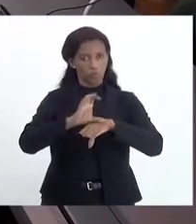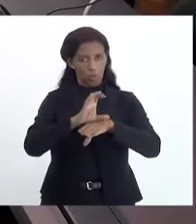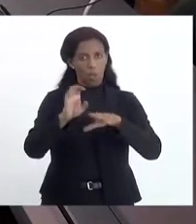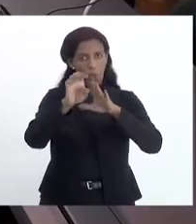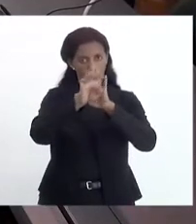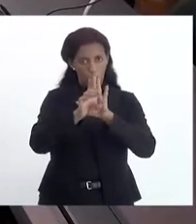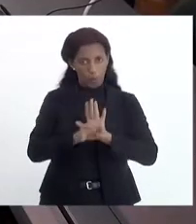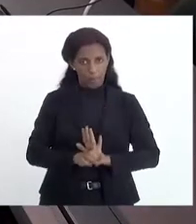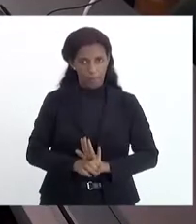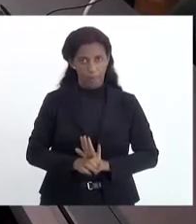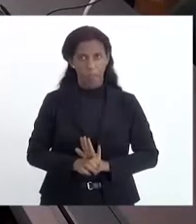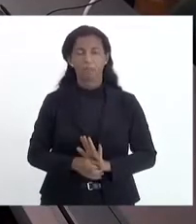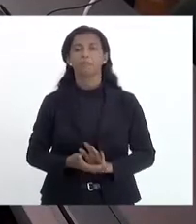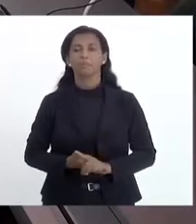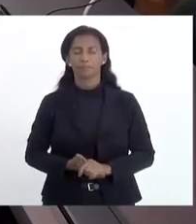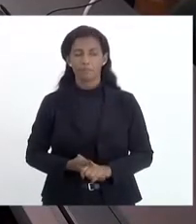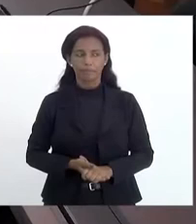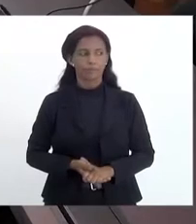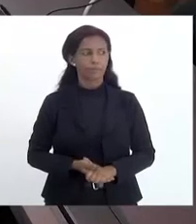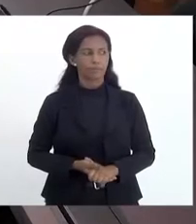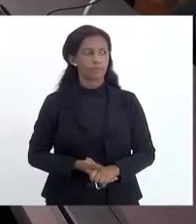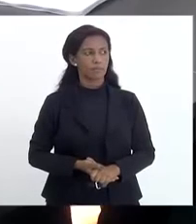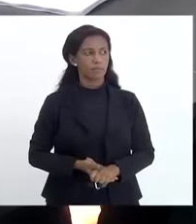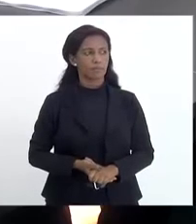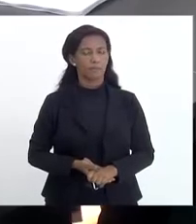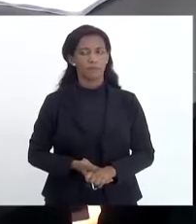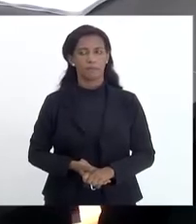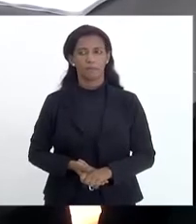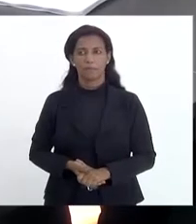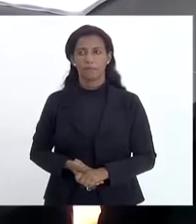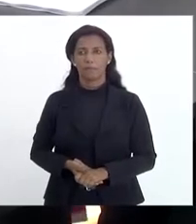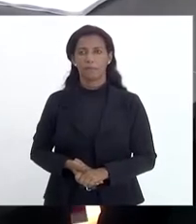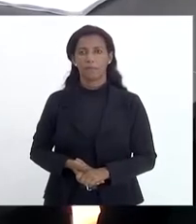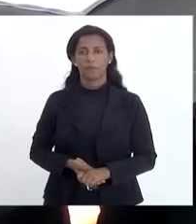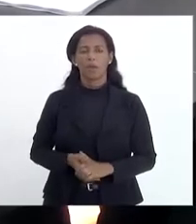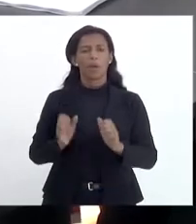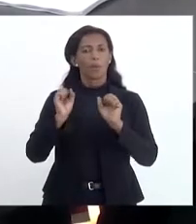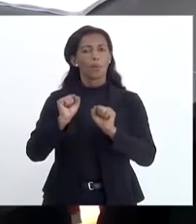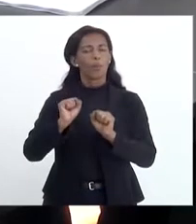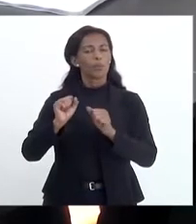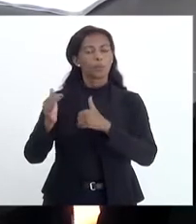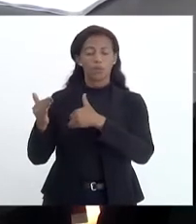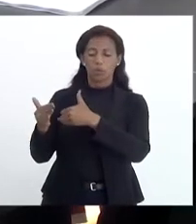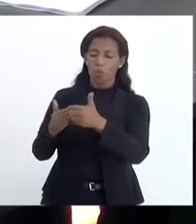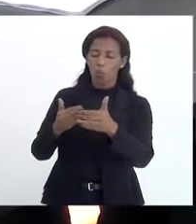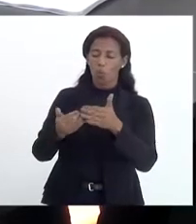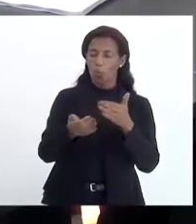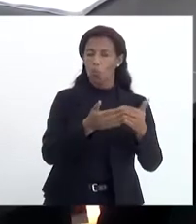e a emenda, eu lhe pagamento, podendo ser de qualquer, com qualquer...